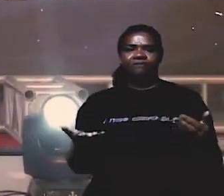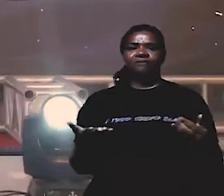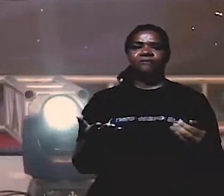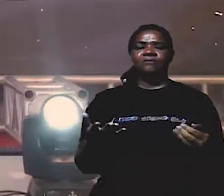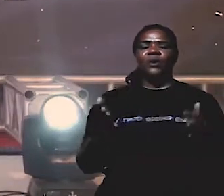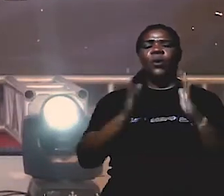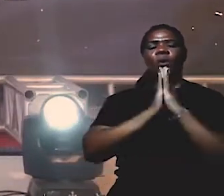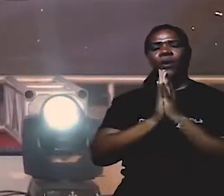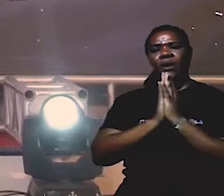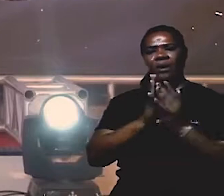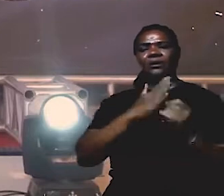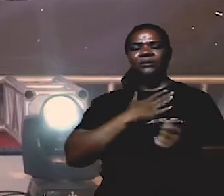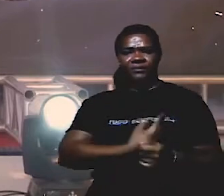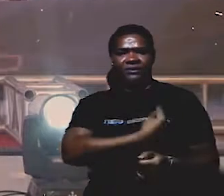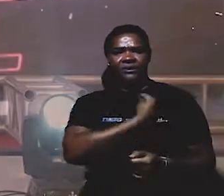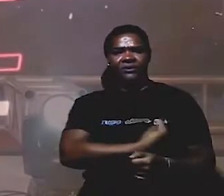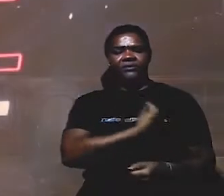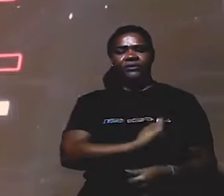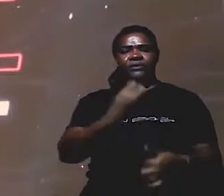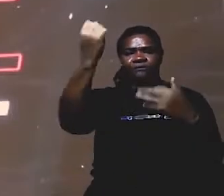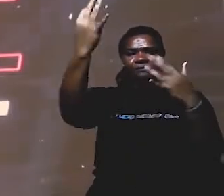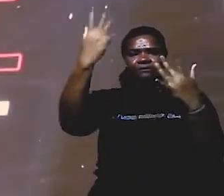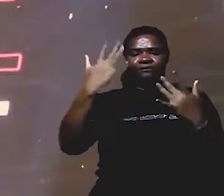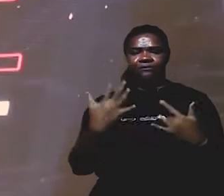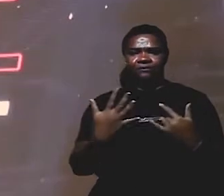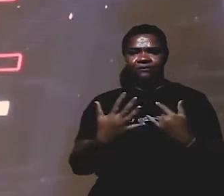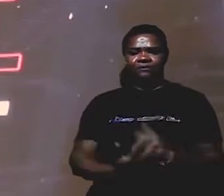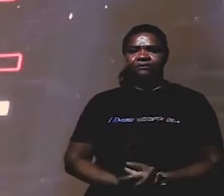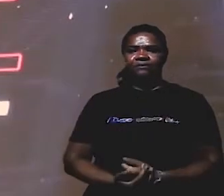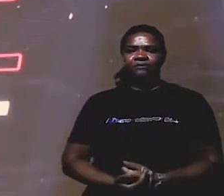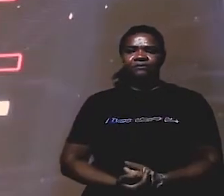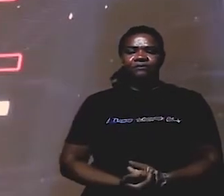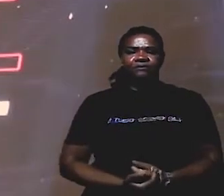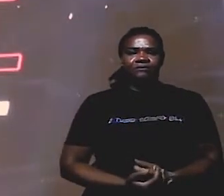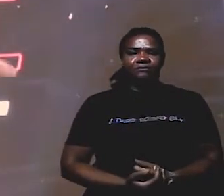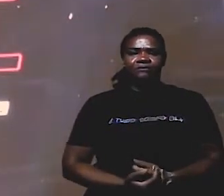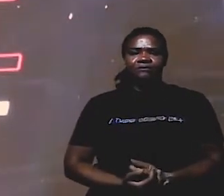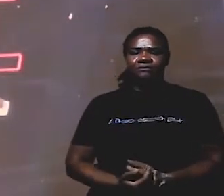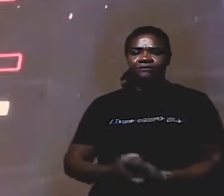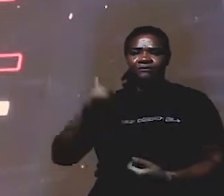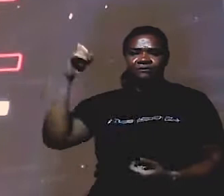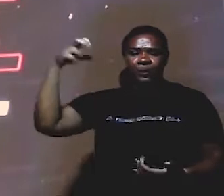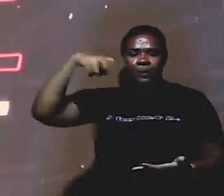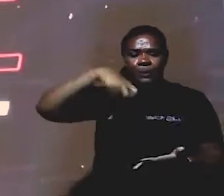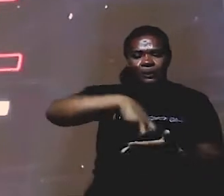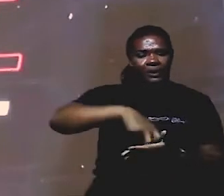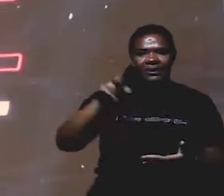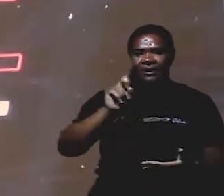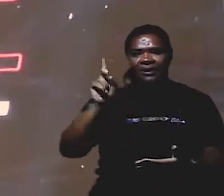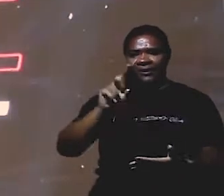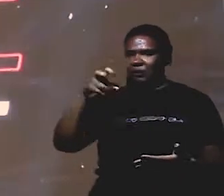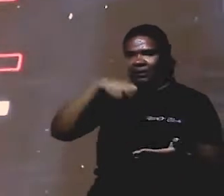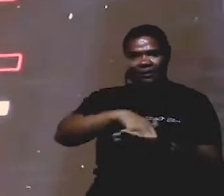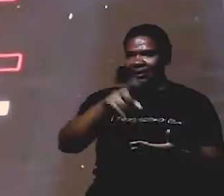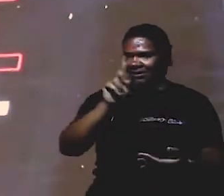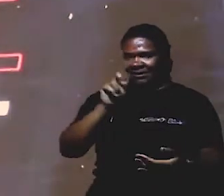pela minha vida, me abençoasse. E ele ia dobrar o joelho do meu lado. Eu falei, não, não é para